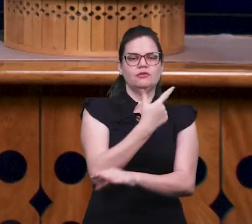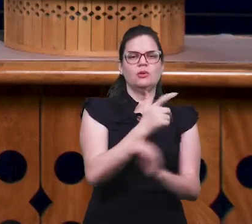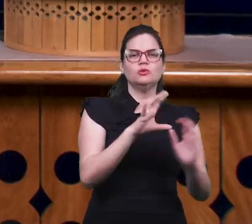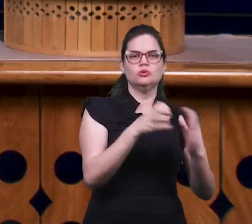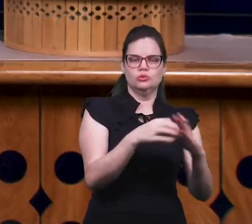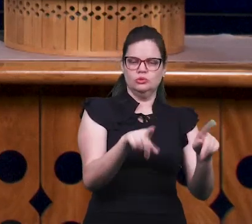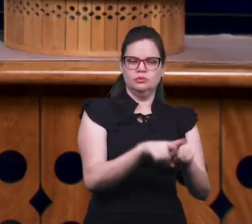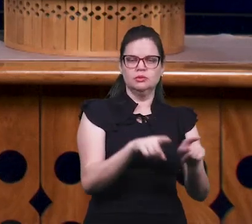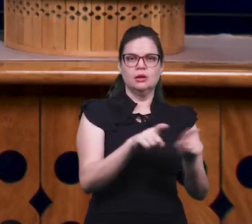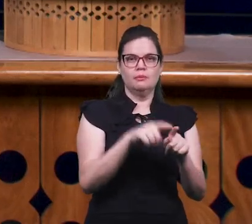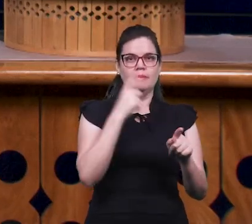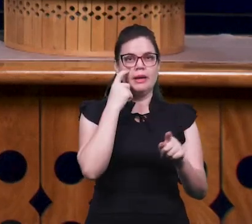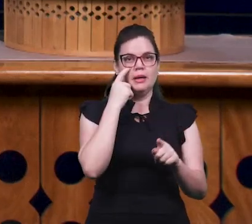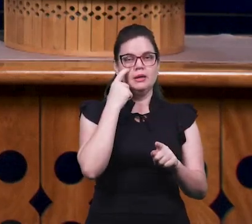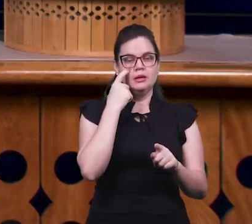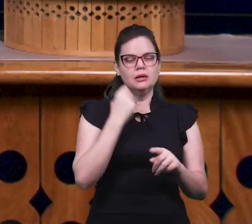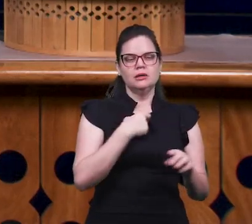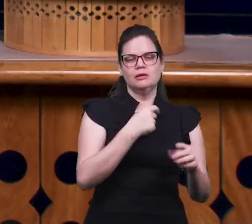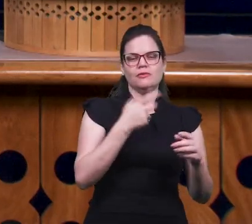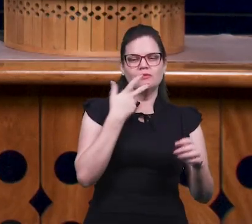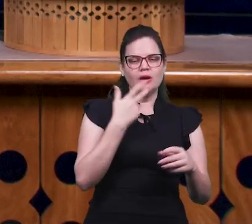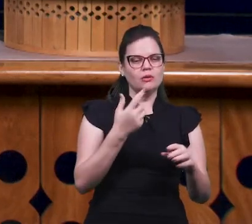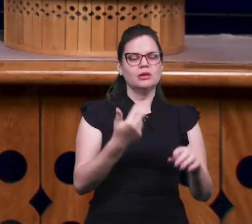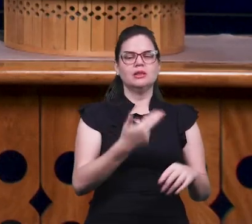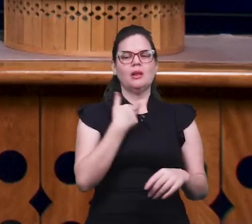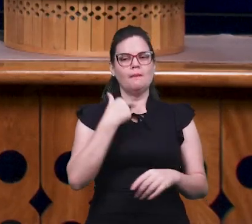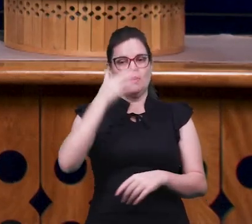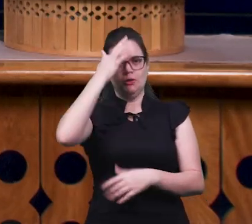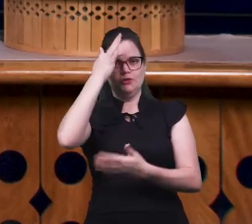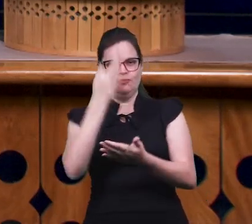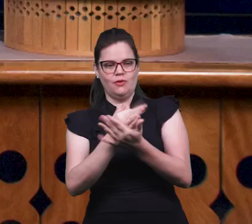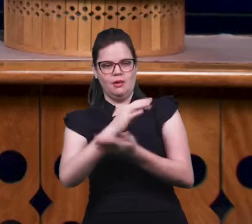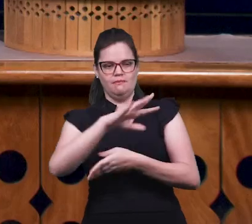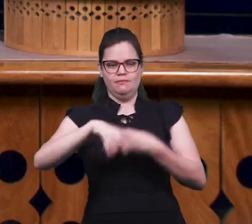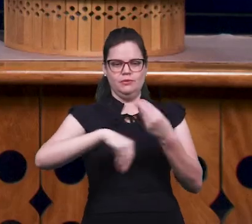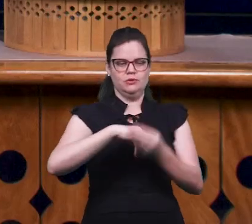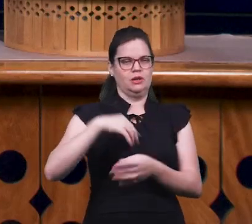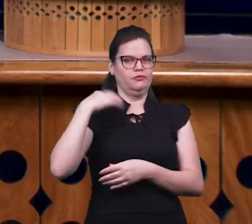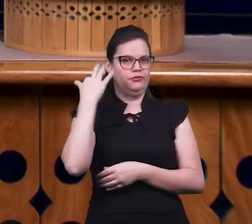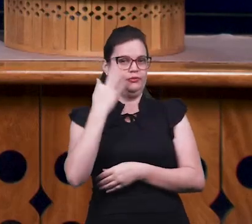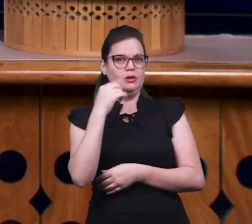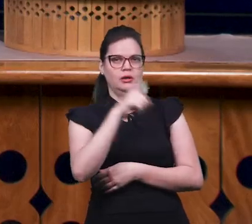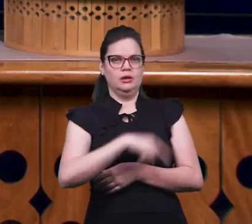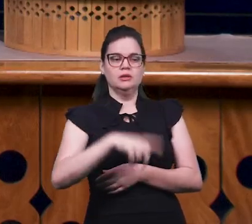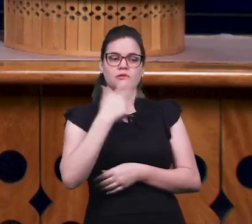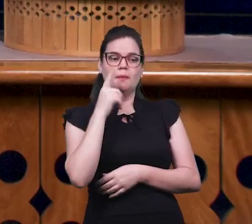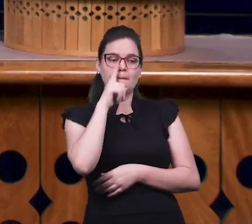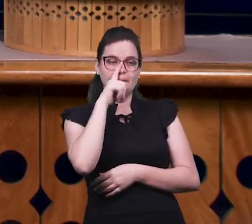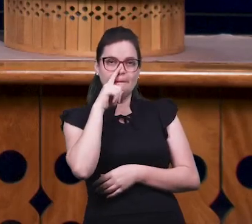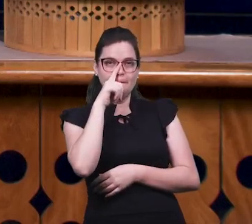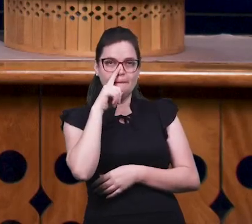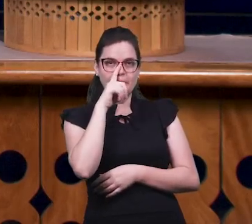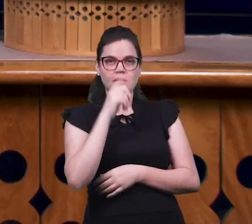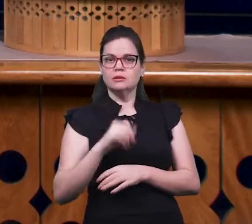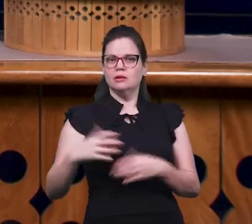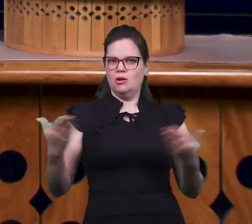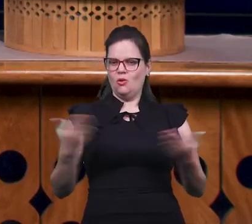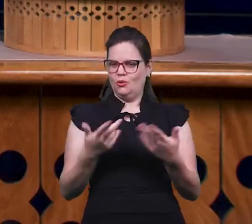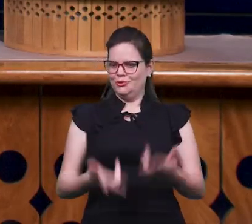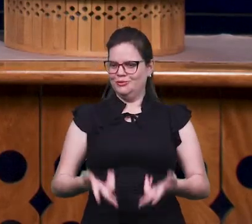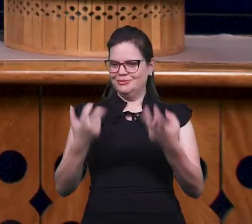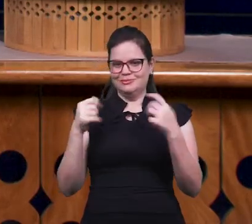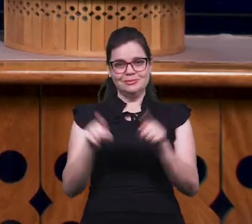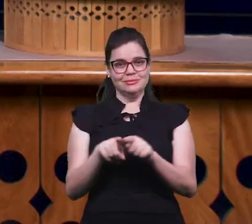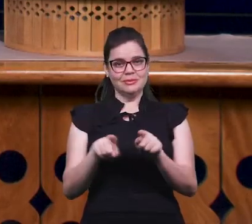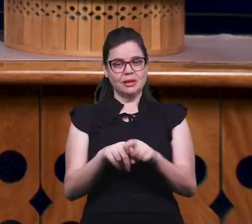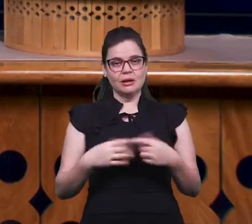também essa contaminação da fé com a filosofia, mas ele já alertava o perigo que ia trazer. Hoje nós estamos no cristianismo